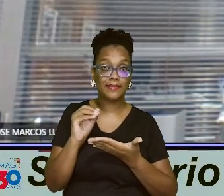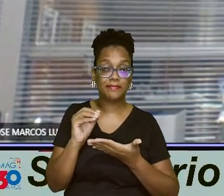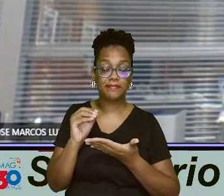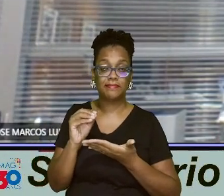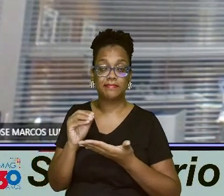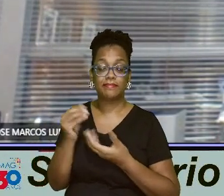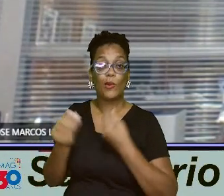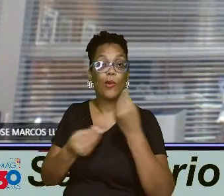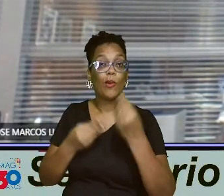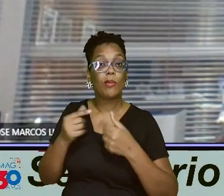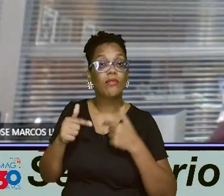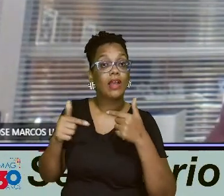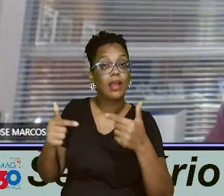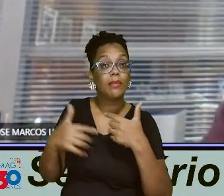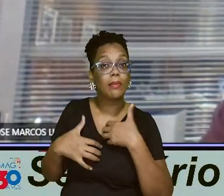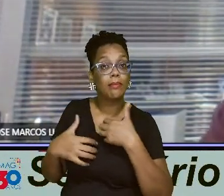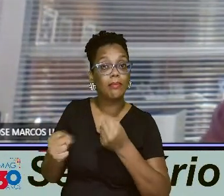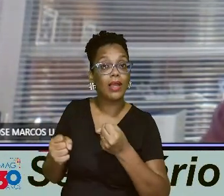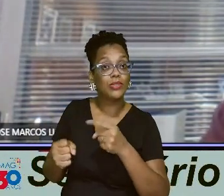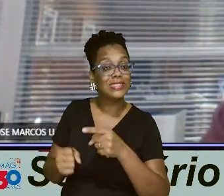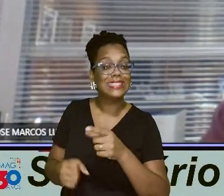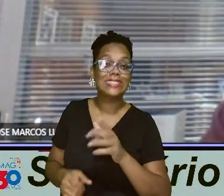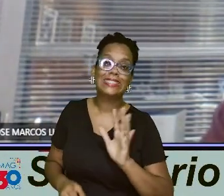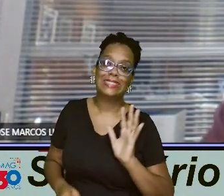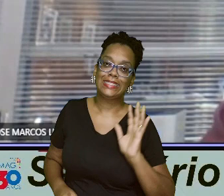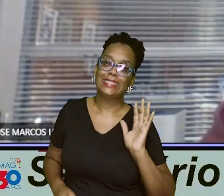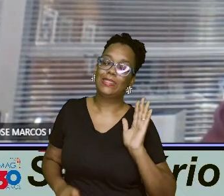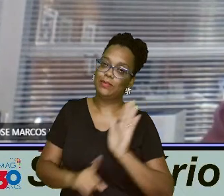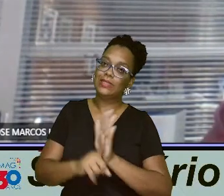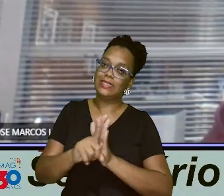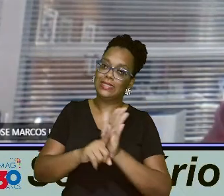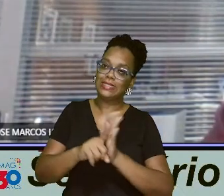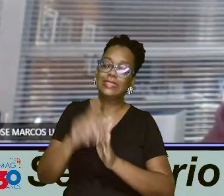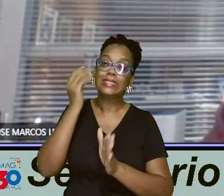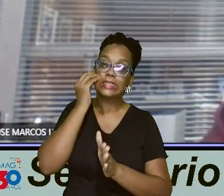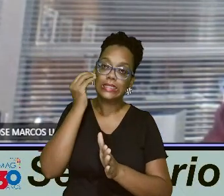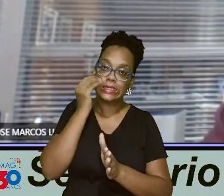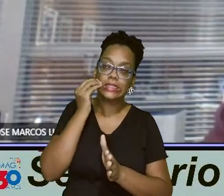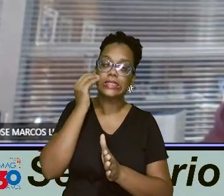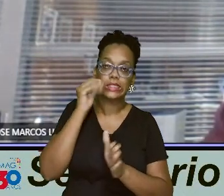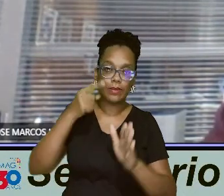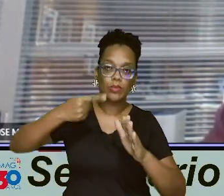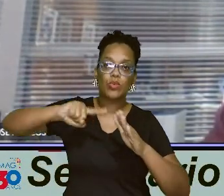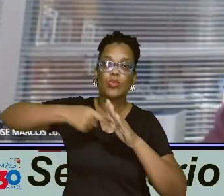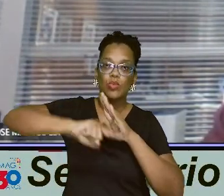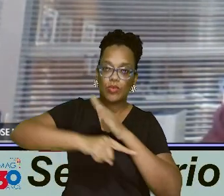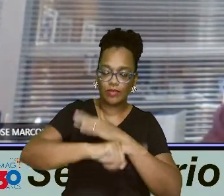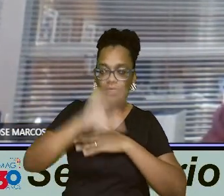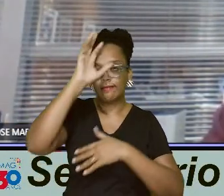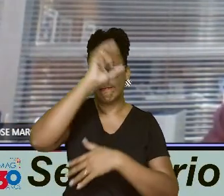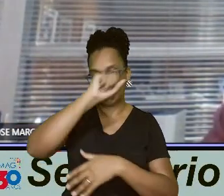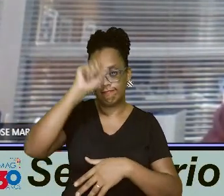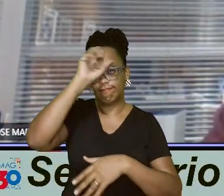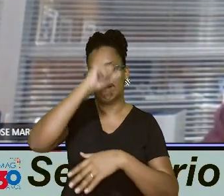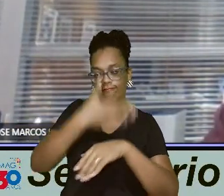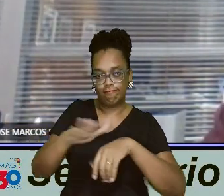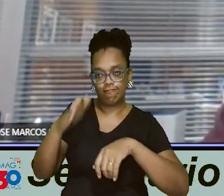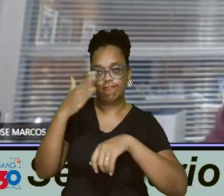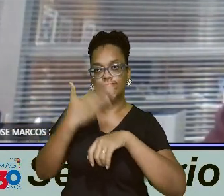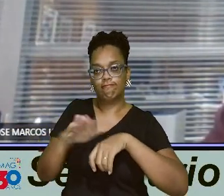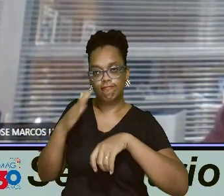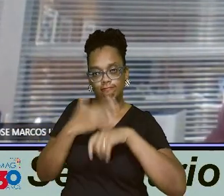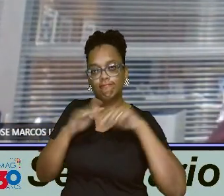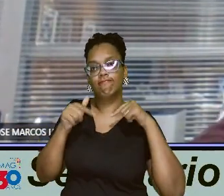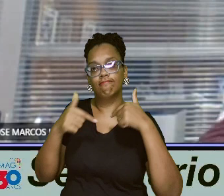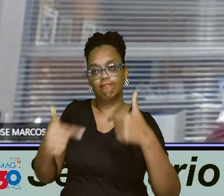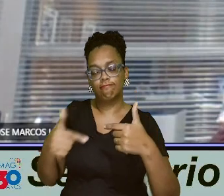ele vai ser aplicado, o impacto disso, é o que essa pesquisa tenta aprofundar. Né? Então, tem muito a aprender com isso, até com